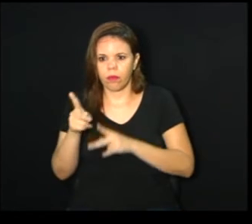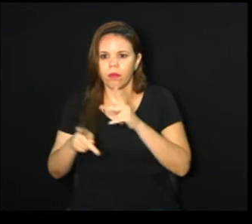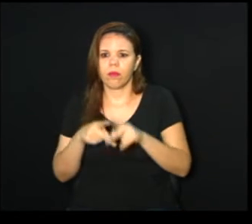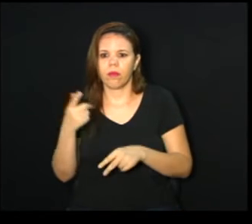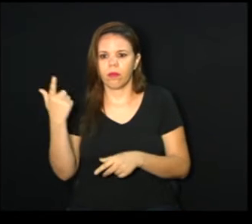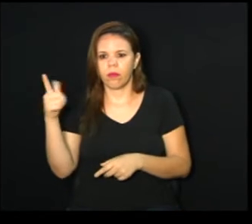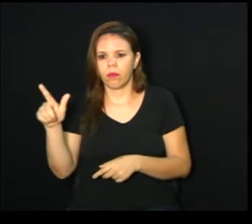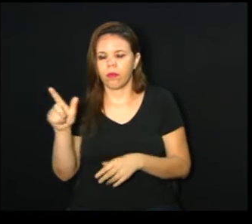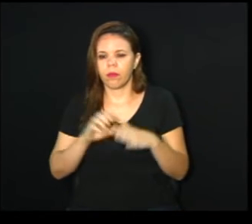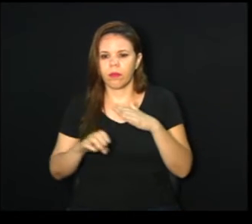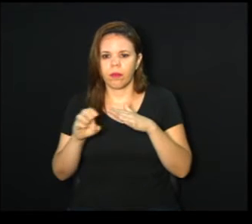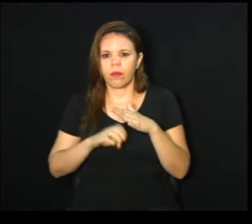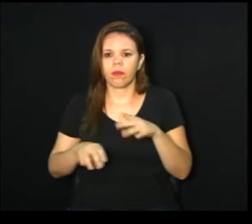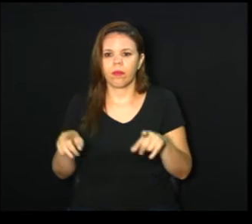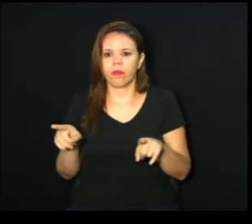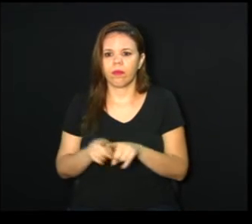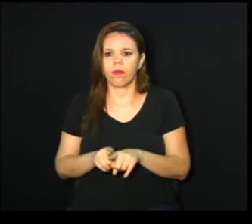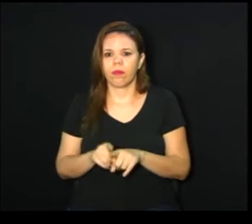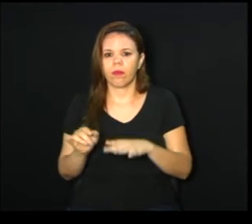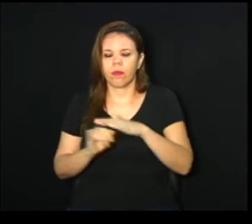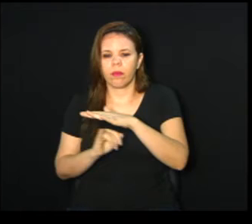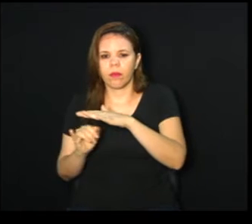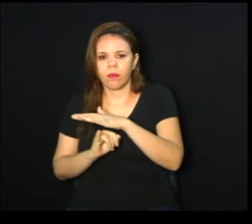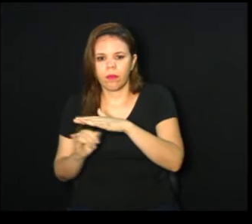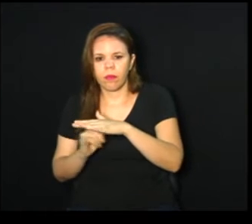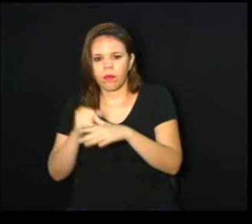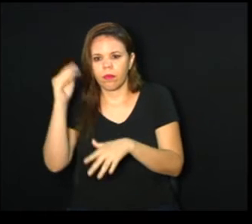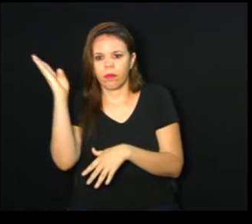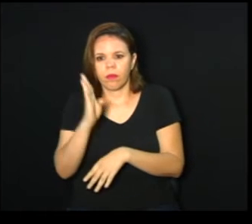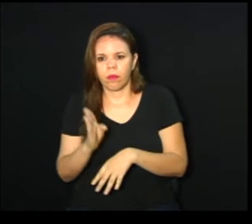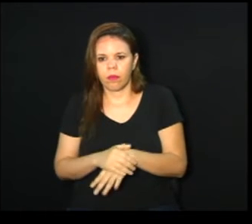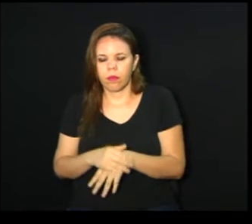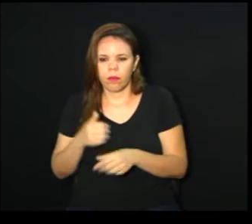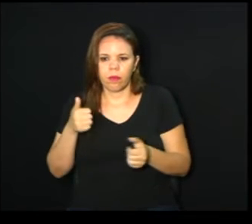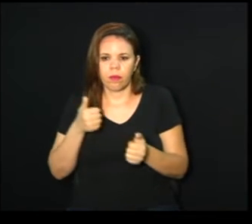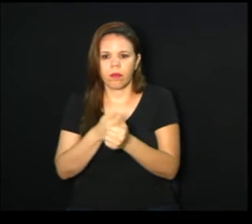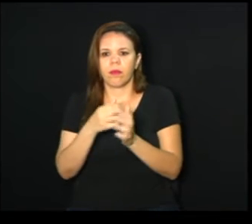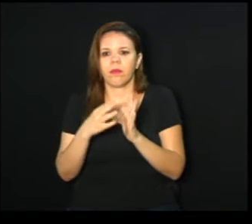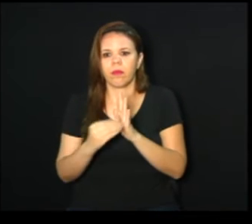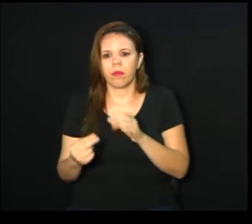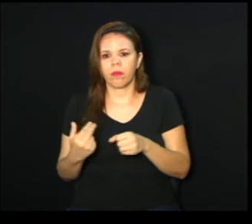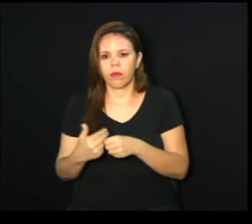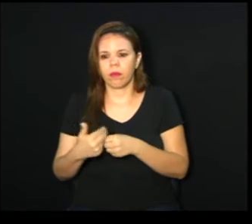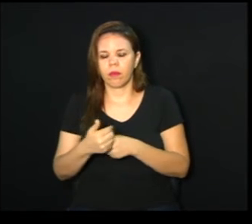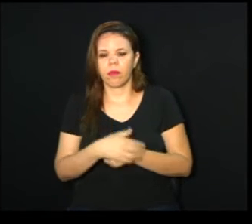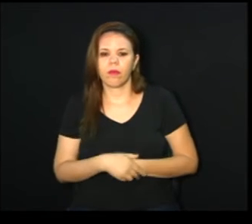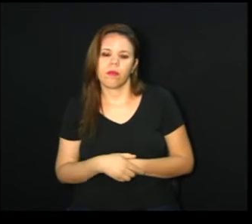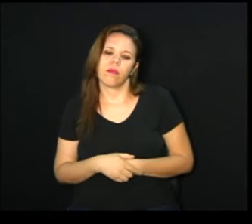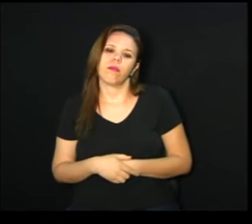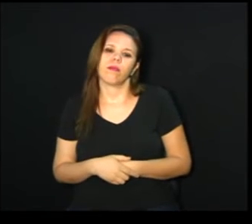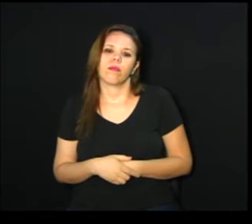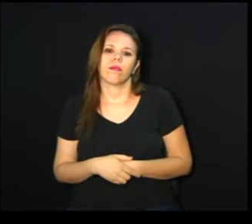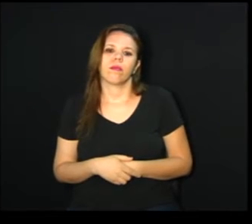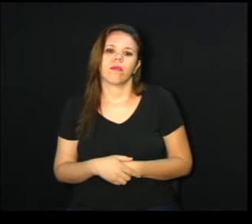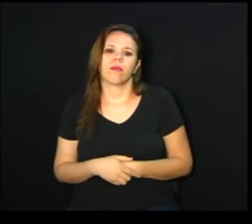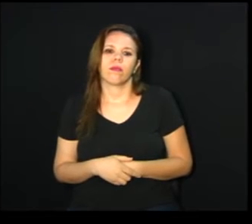outras entidades e instituições no Brasil a seguir esse modelo da Unicamp, que é um modelo que nós consideramos